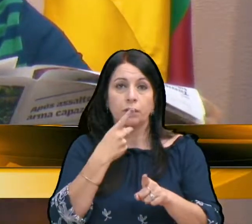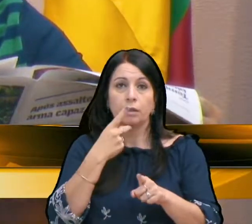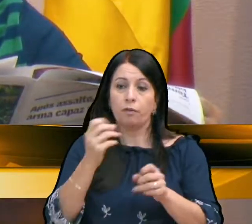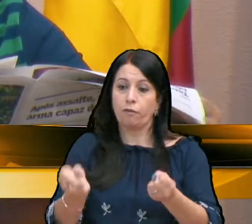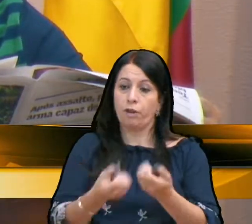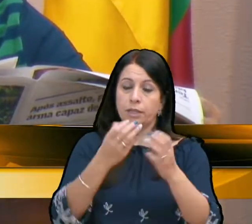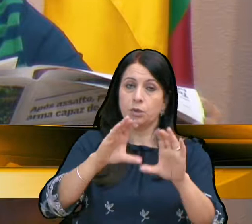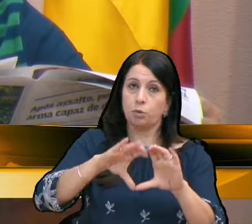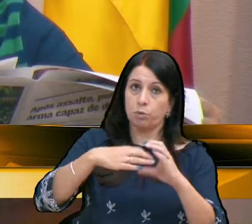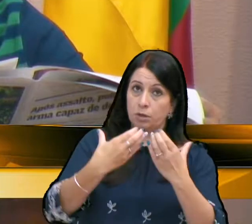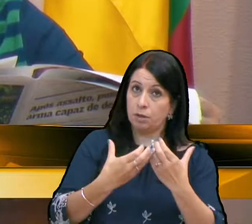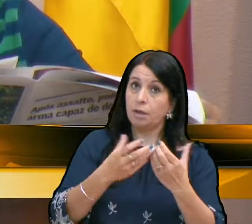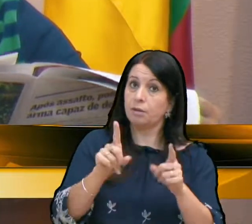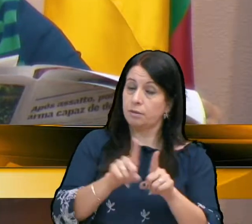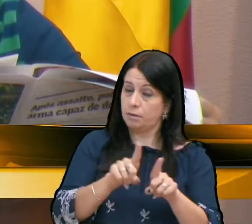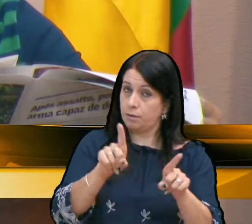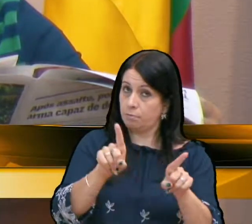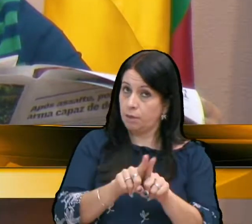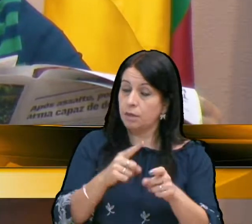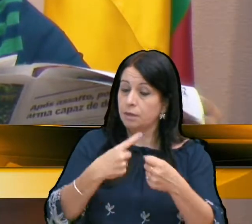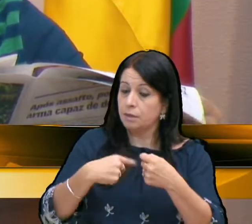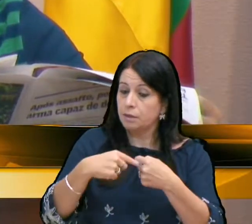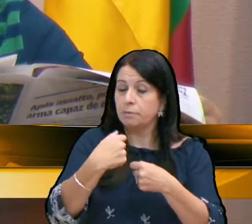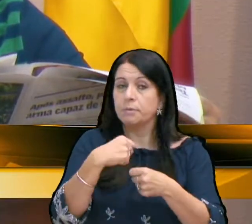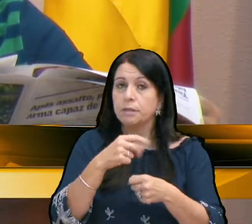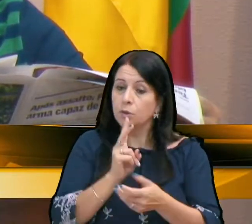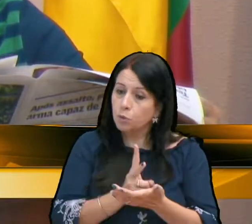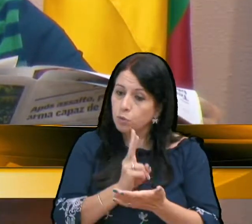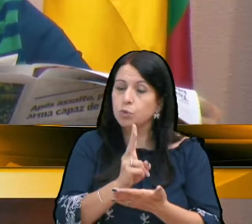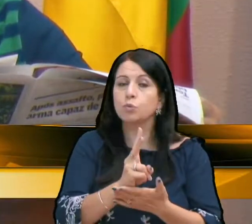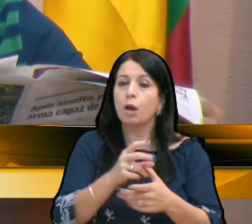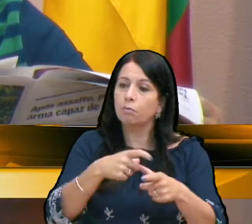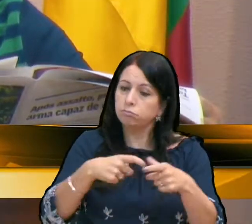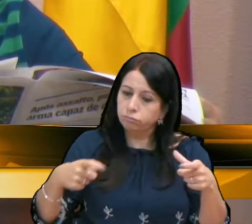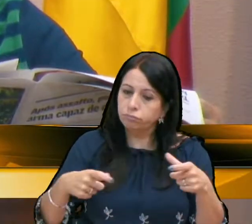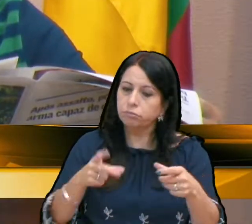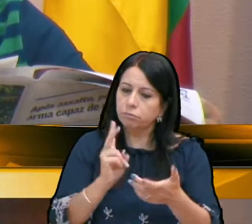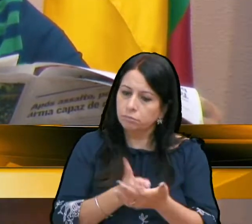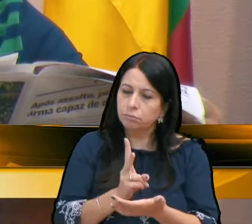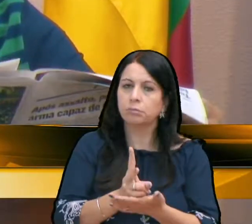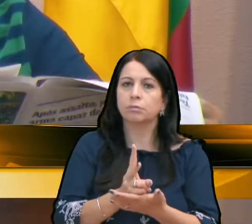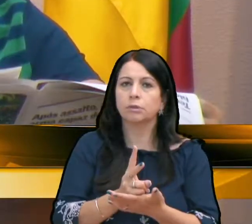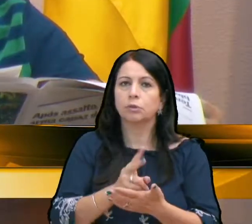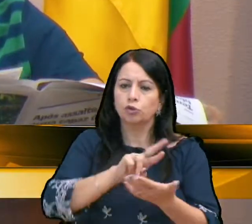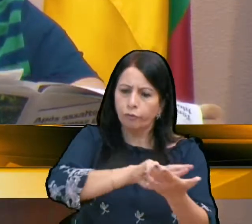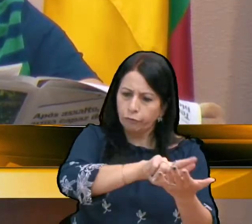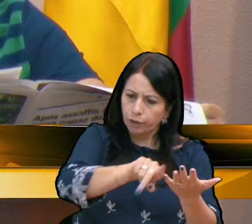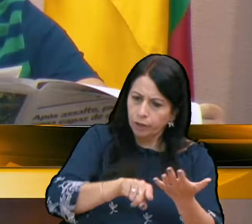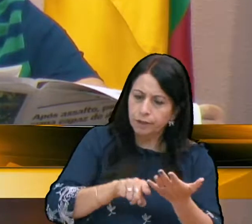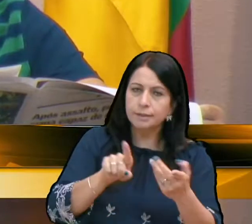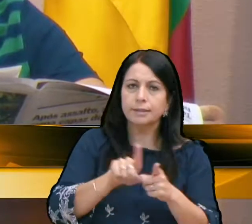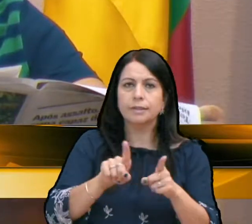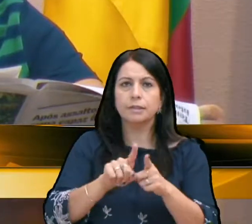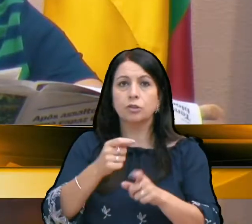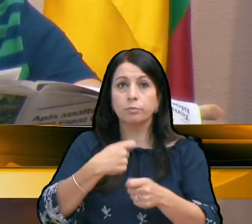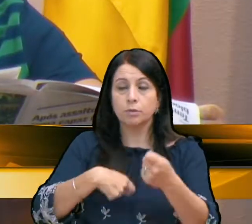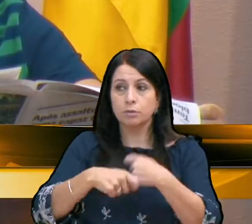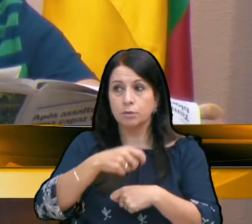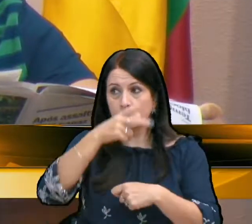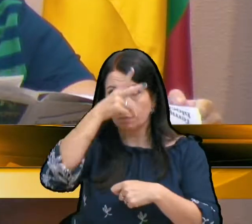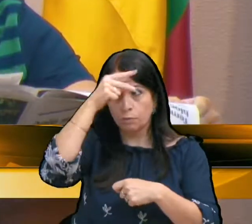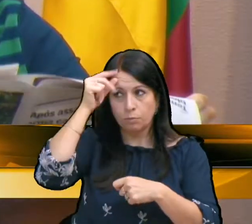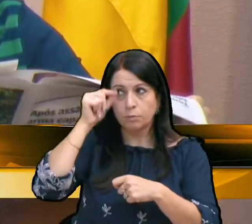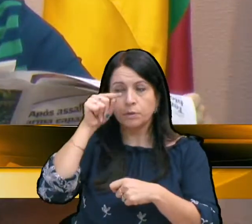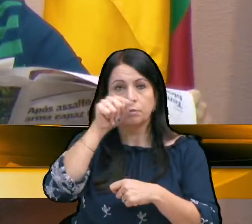festas comunitárias inclusive. A cidade precisa prosseguir ampla, pulsante, com sua diversidade, e administrações públicas